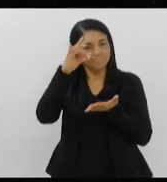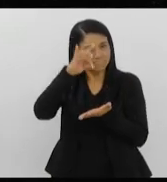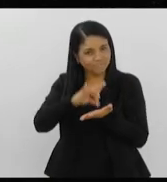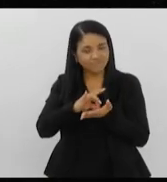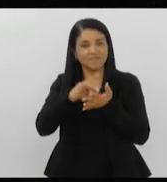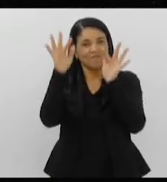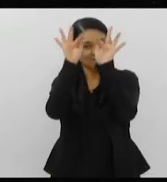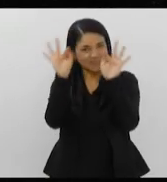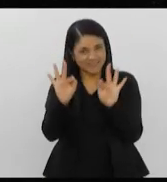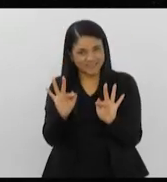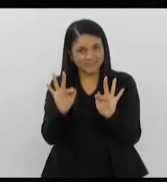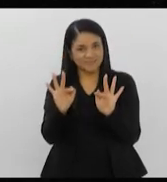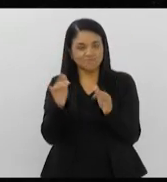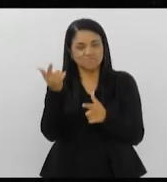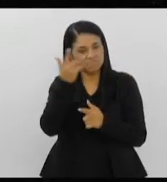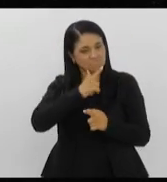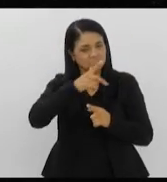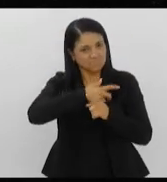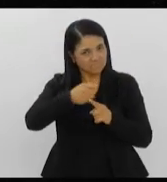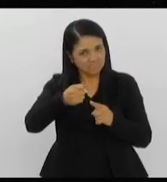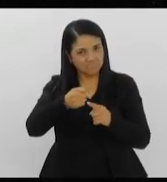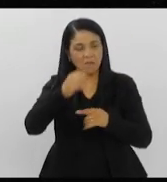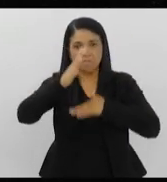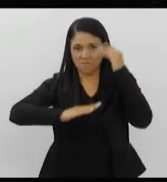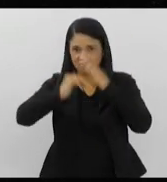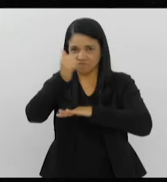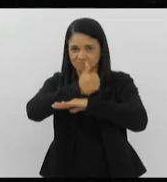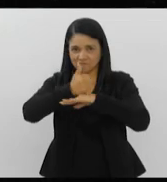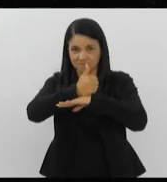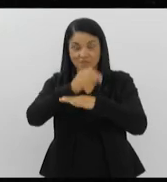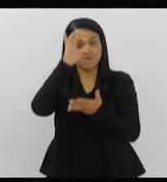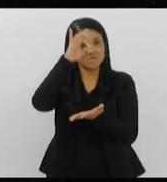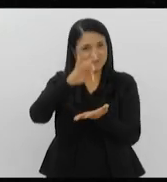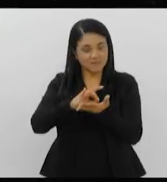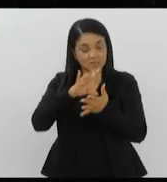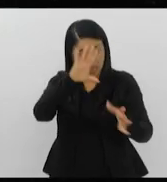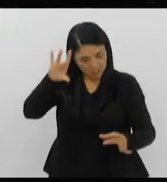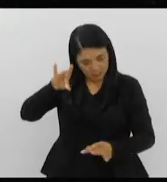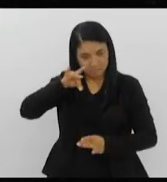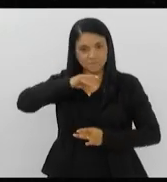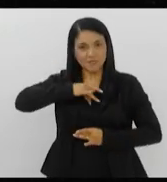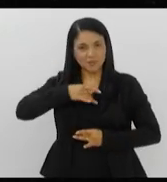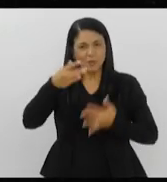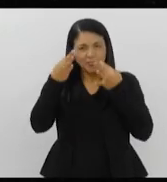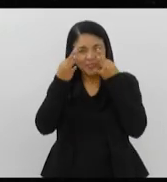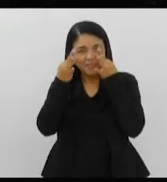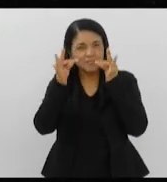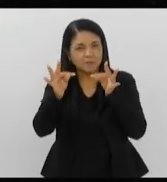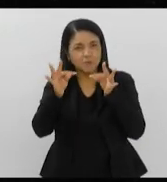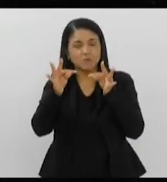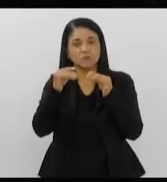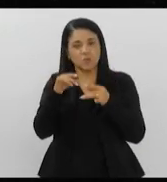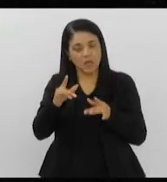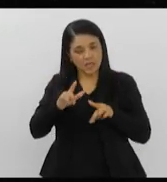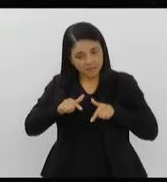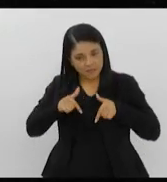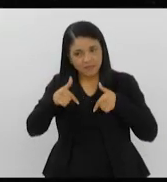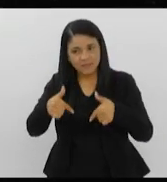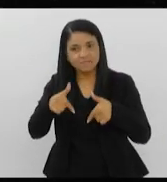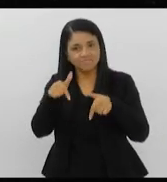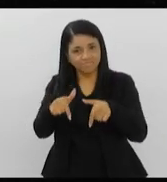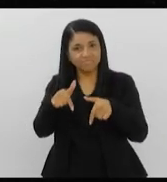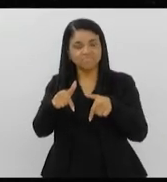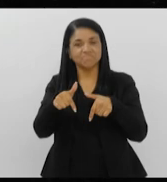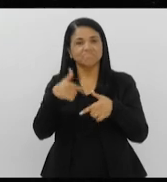felicitações pela sua recente Conquista profissional é verdadeiramente inspirador testemunhar sua dedicação incansável e seu esmero